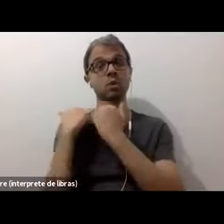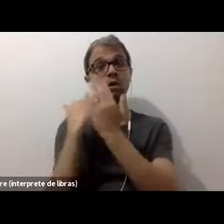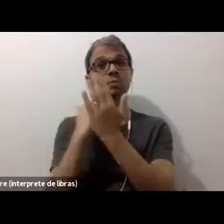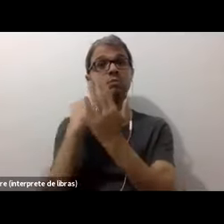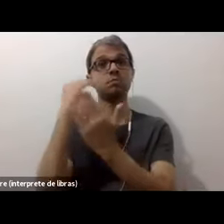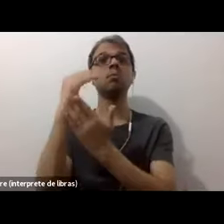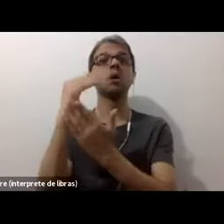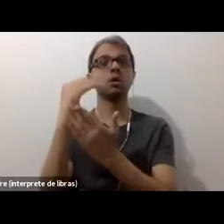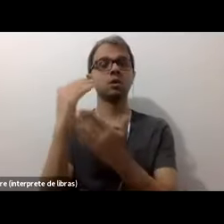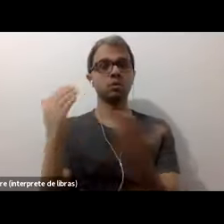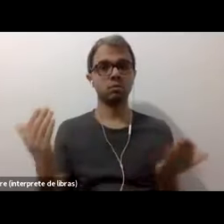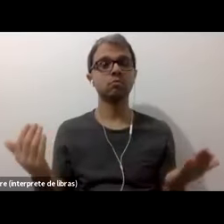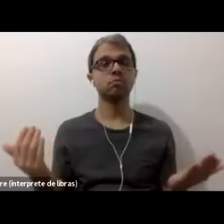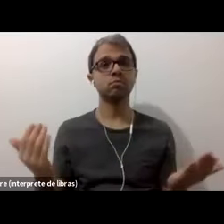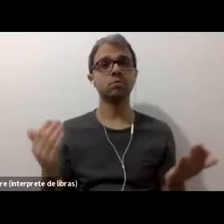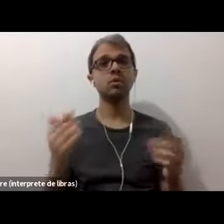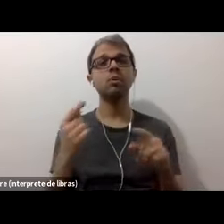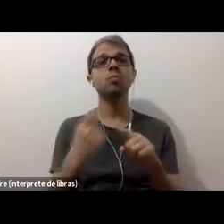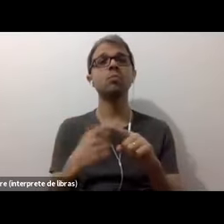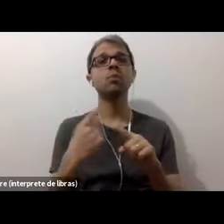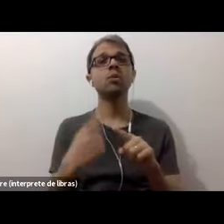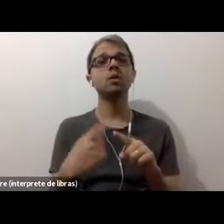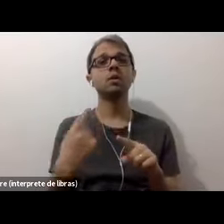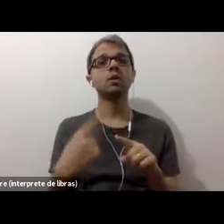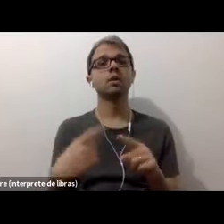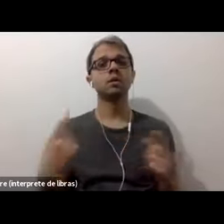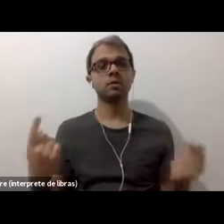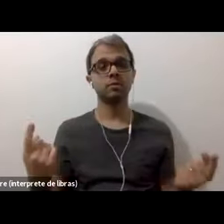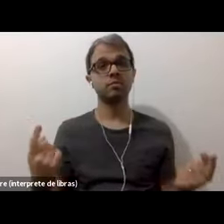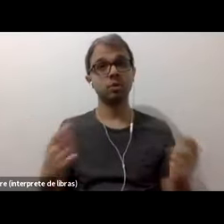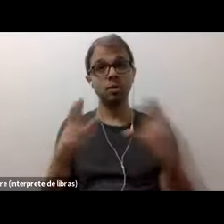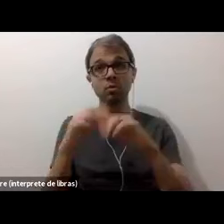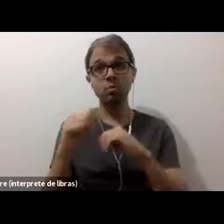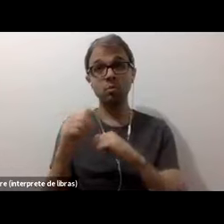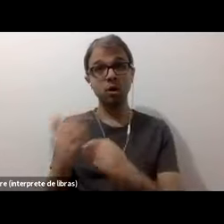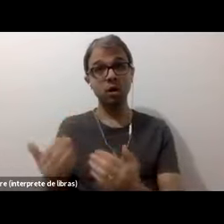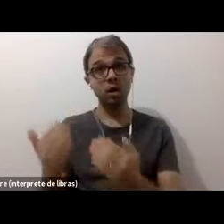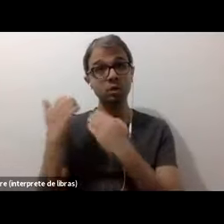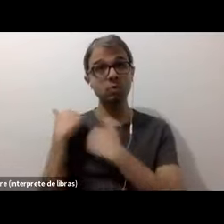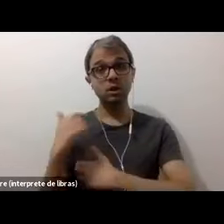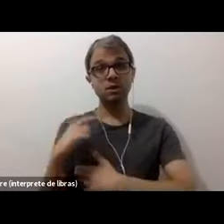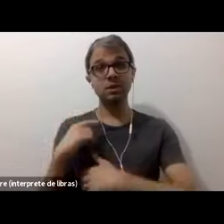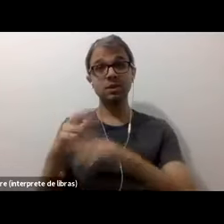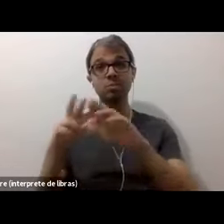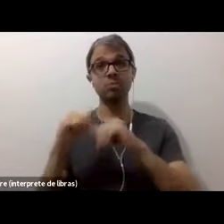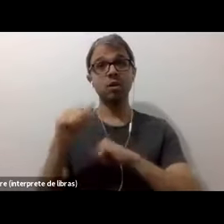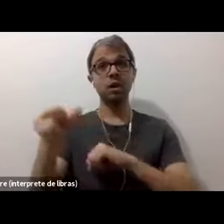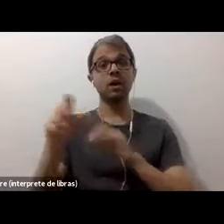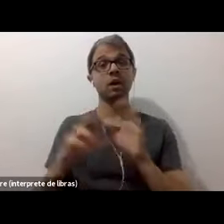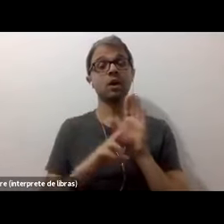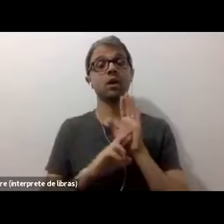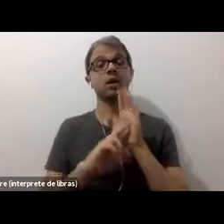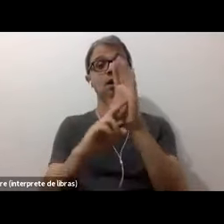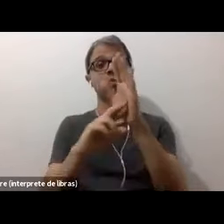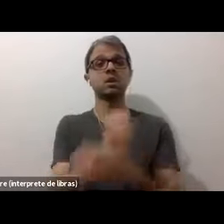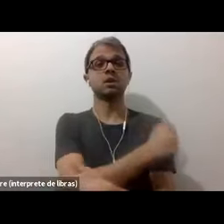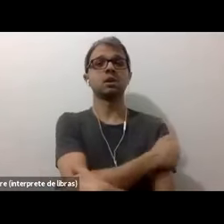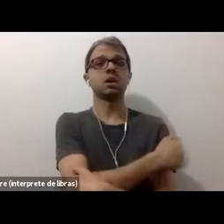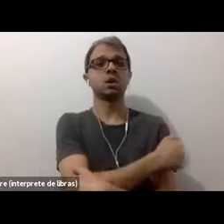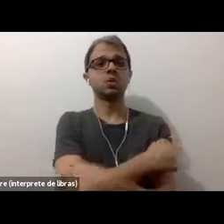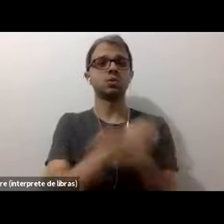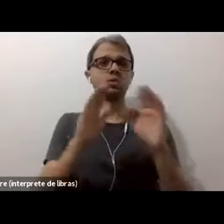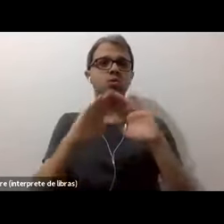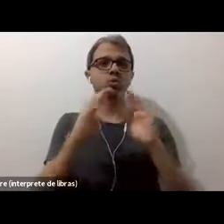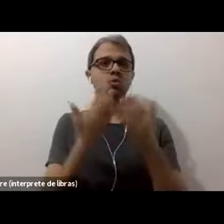obviamente, porque afinal de contas elas respondem pelas crianças, pelos alunos da escola, as pessoas que estão